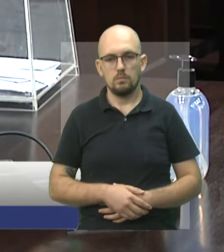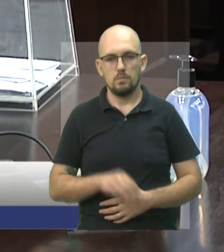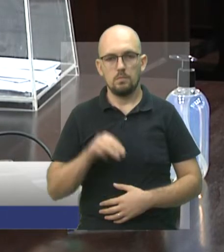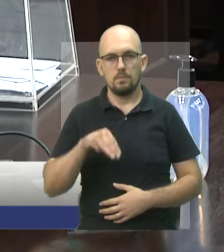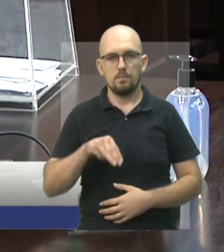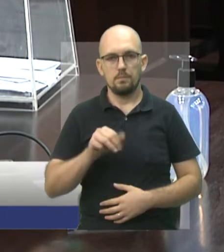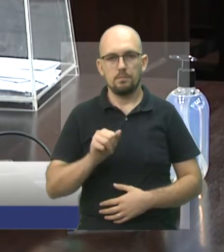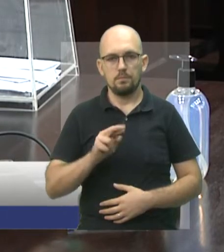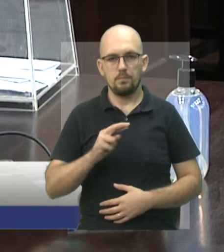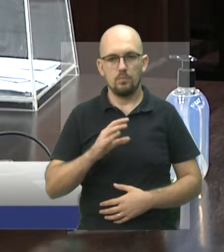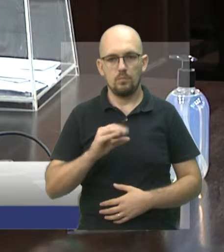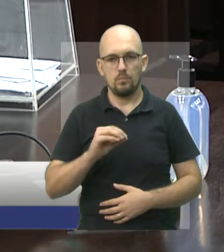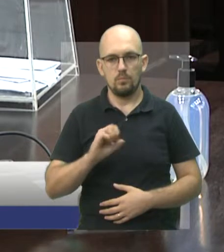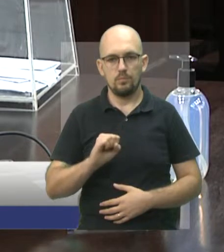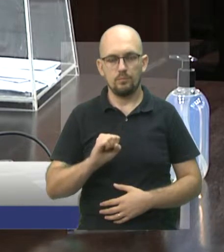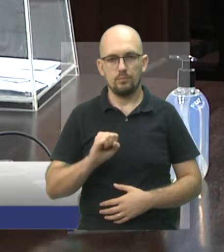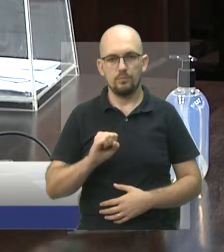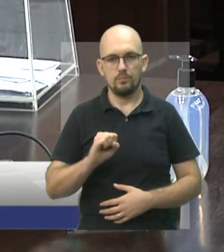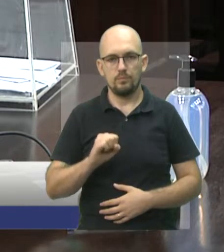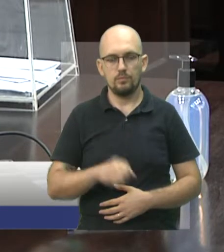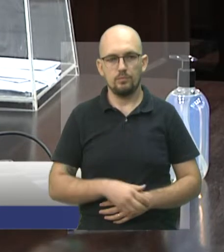Marcos Benedito Marlon.